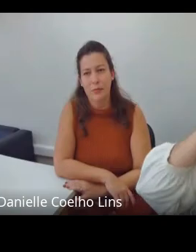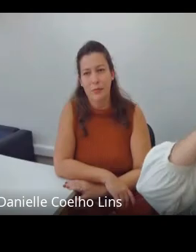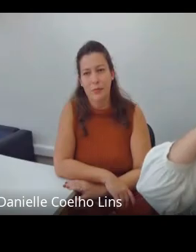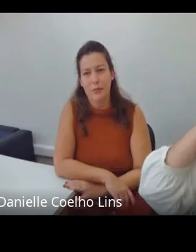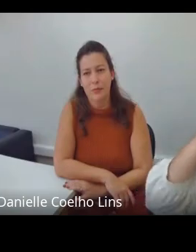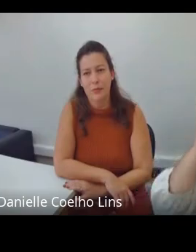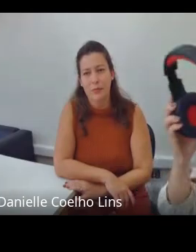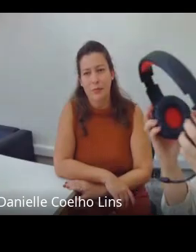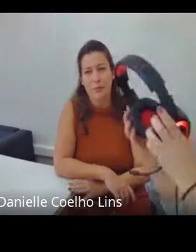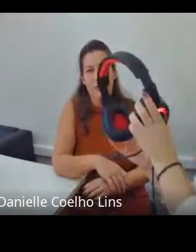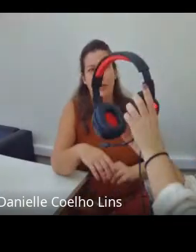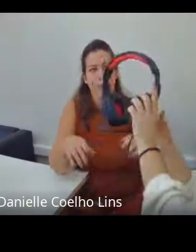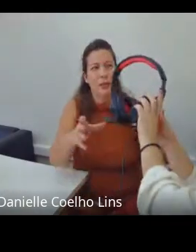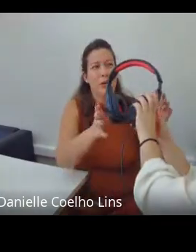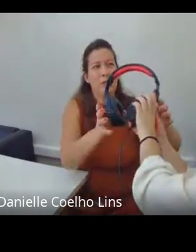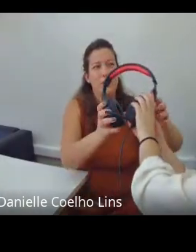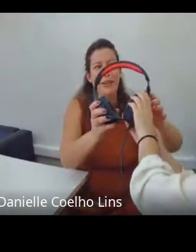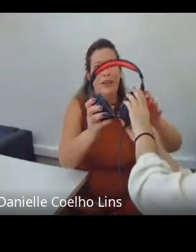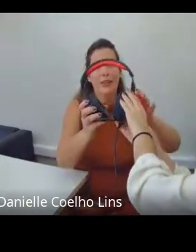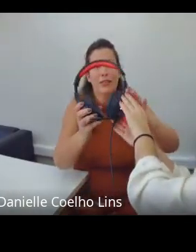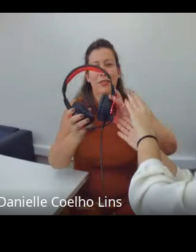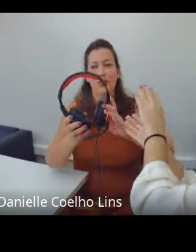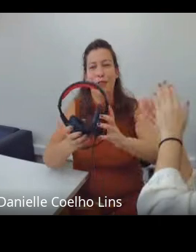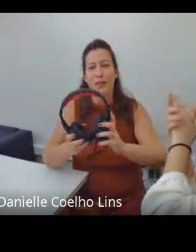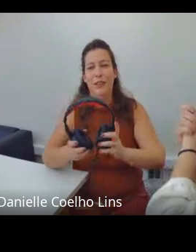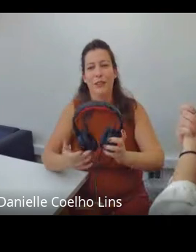Marta. Ok.